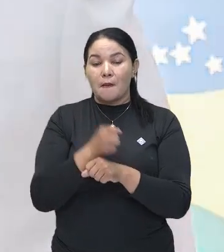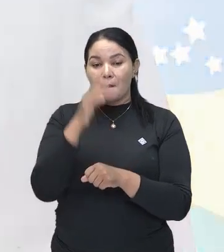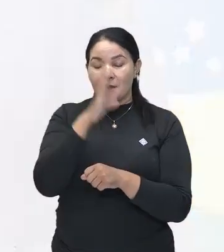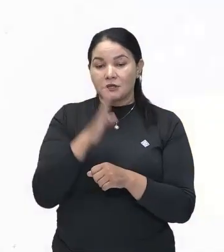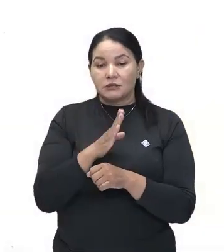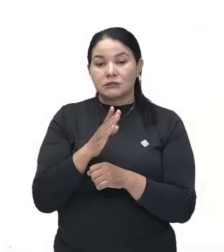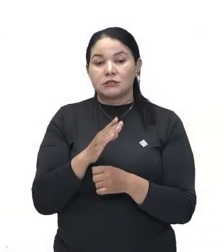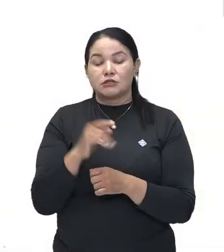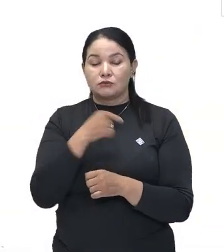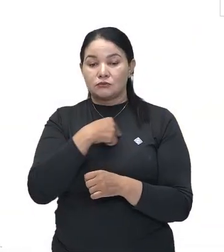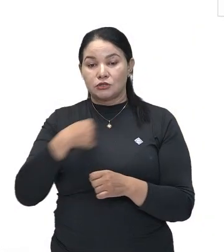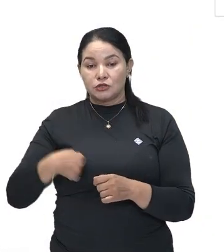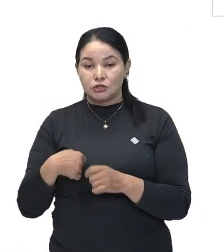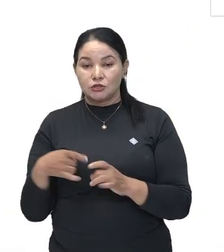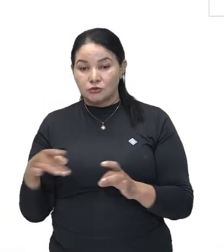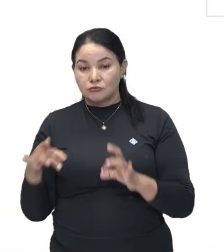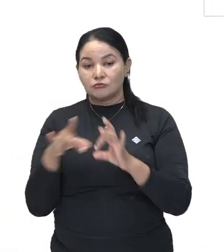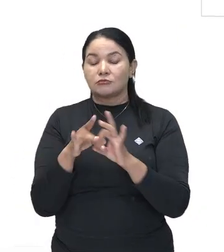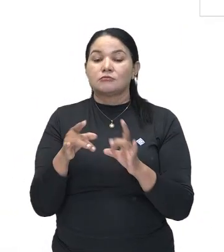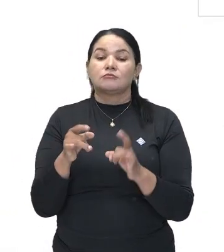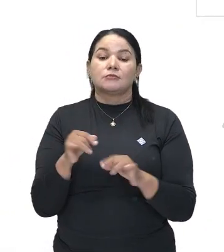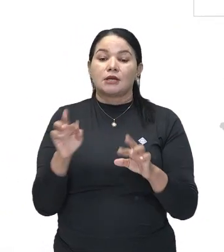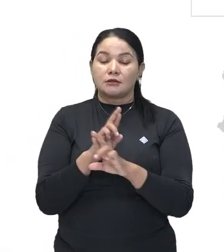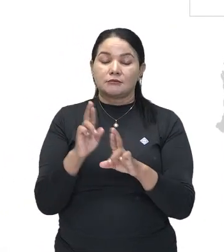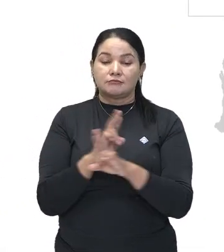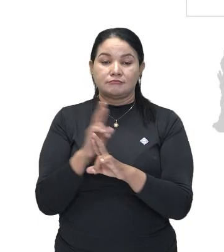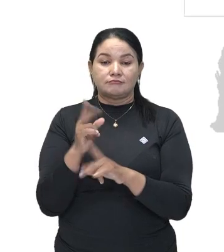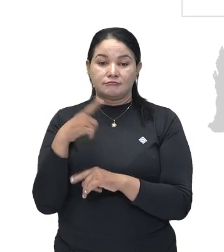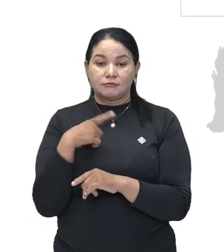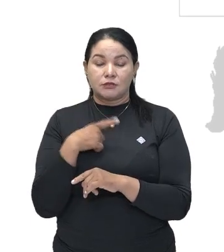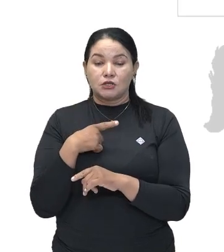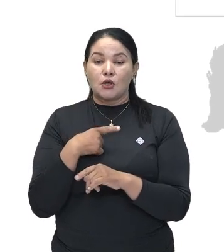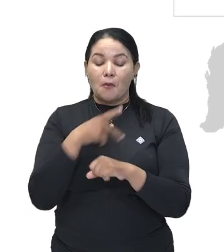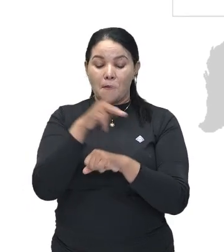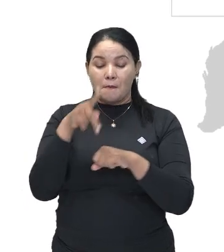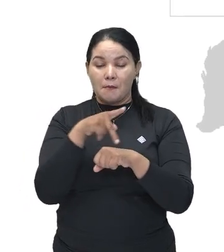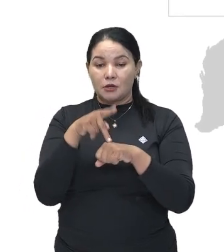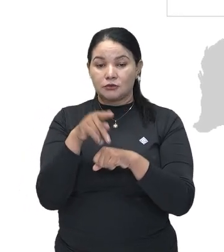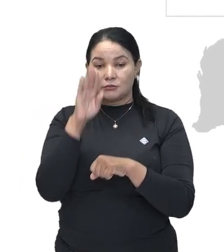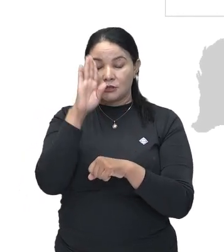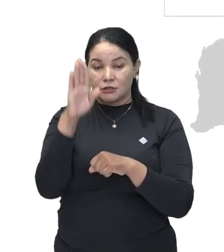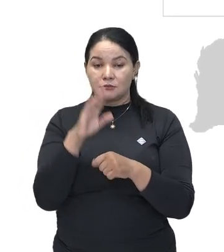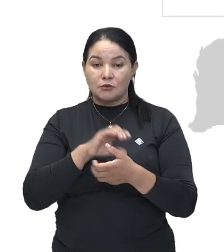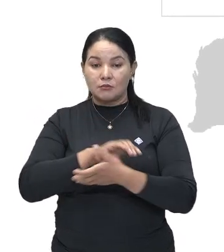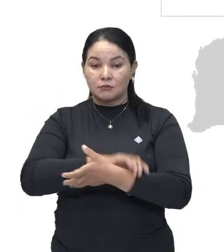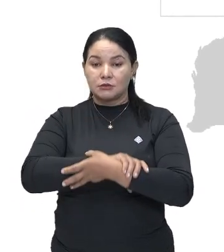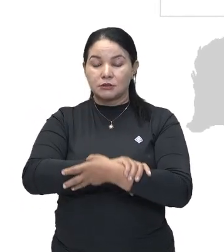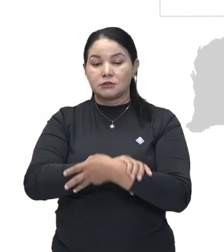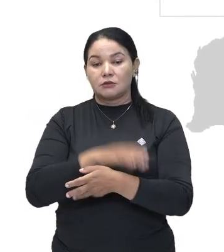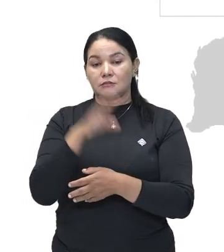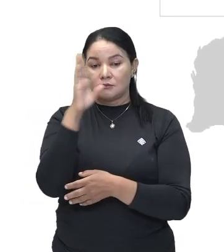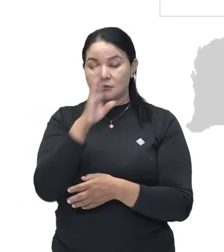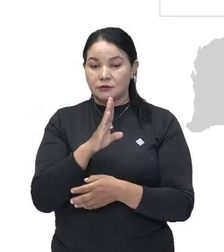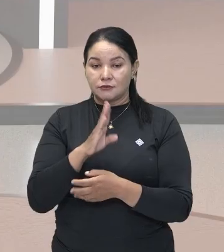se intensificado e, atualmente, o país tornou-se o principal parceiro econômico do